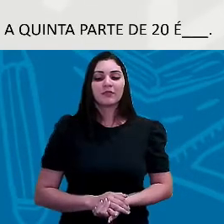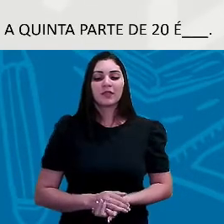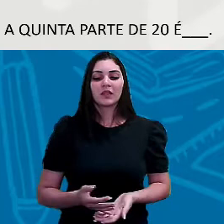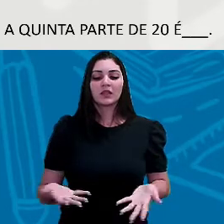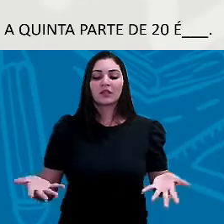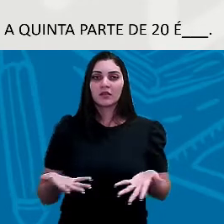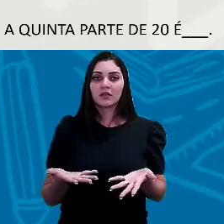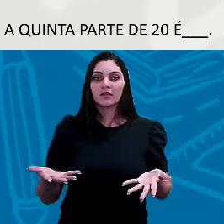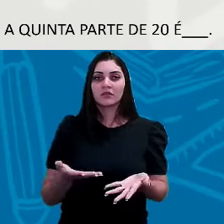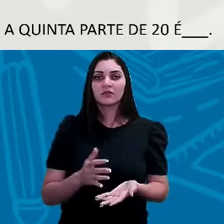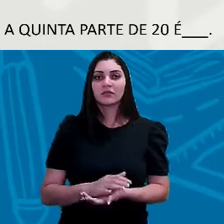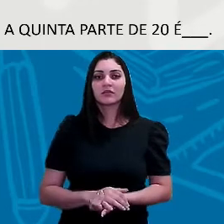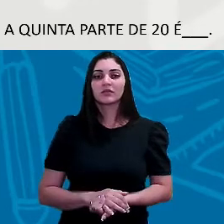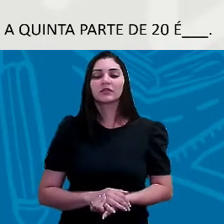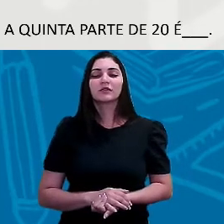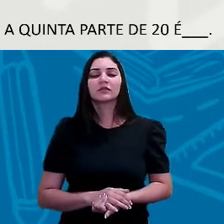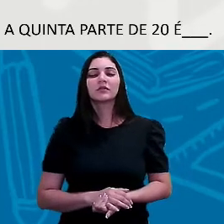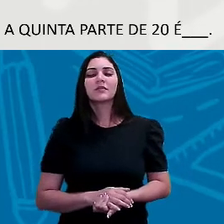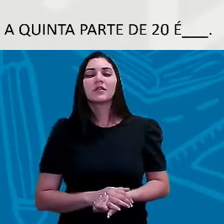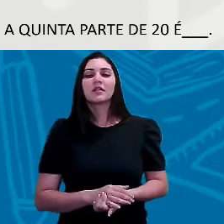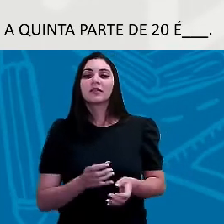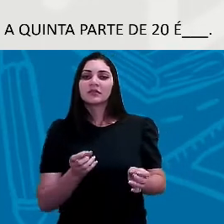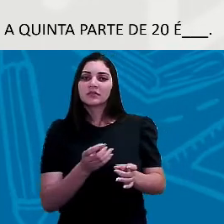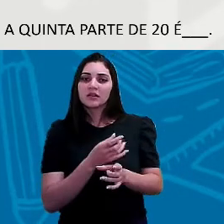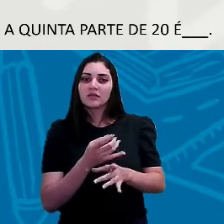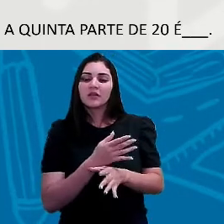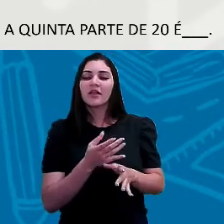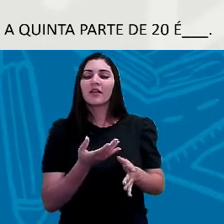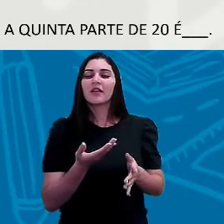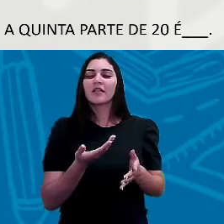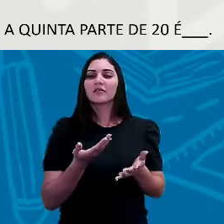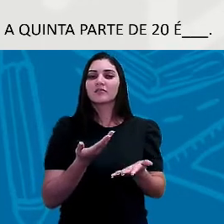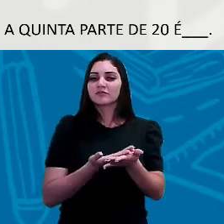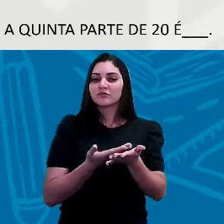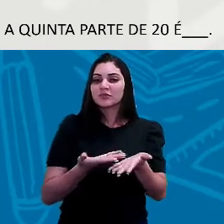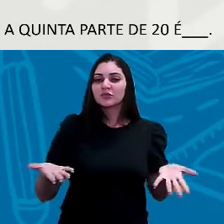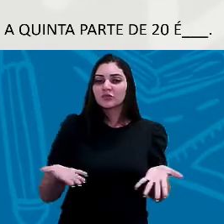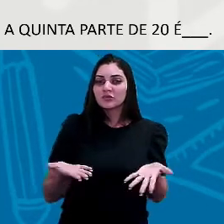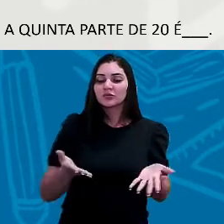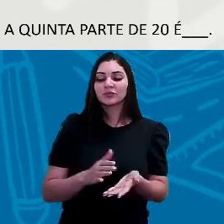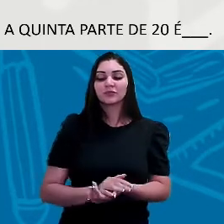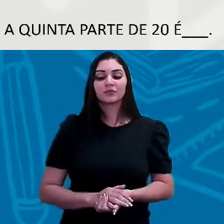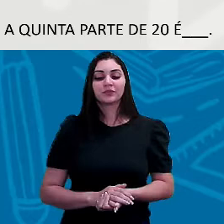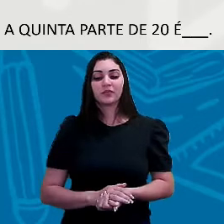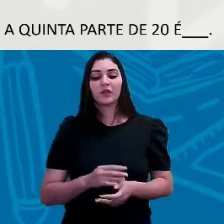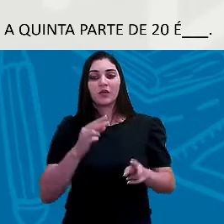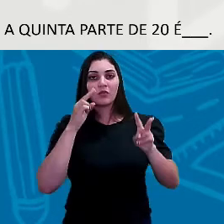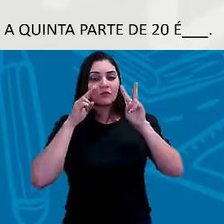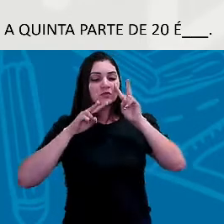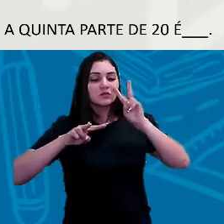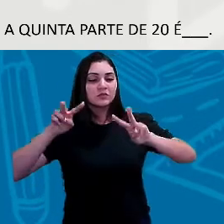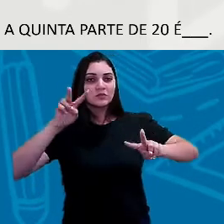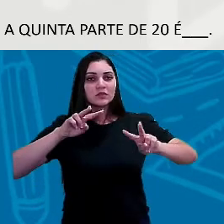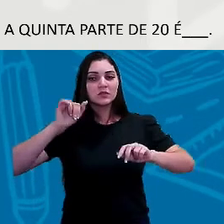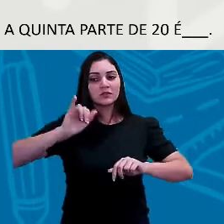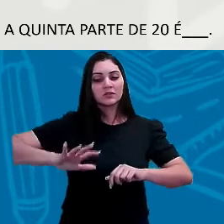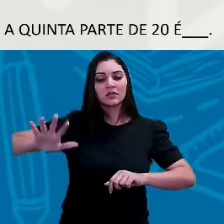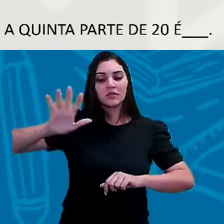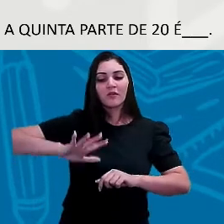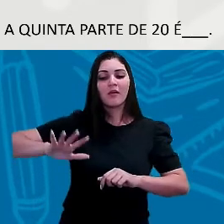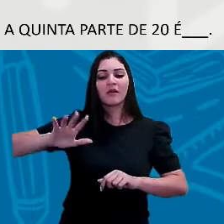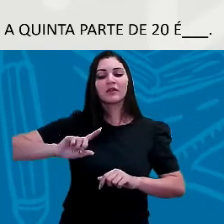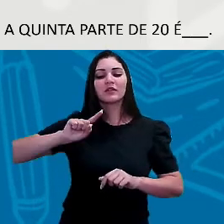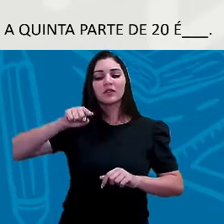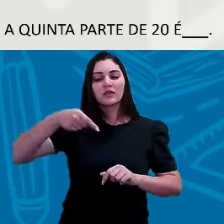Agora, para a gente dar uma encerradinha, para a gente fechar os nossos assuntos de hoje. Ó, observe as figuras e em seguida complete as